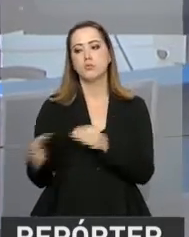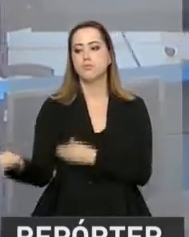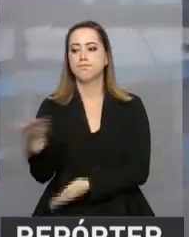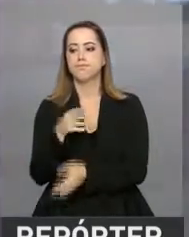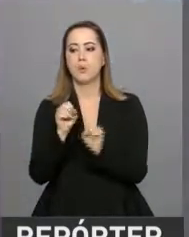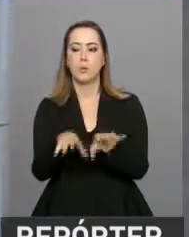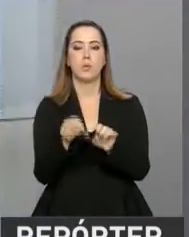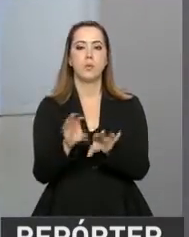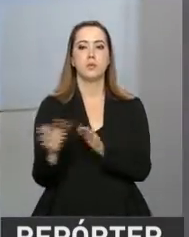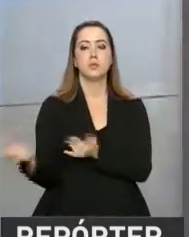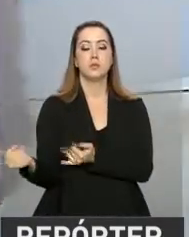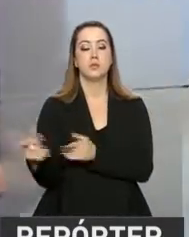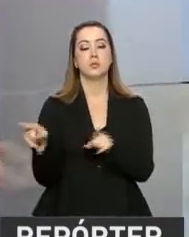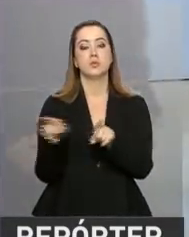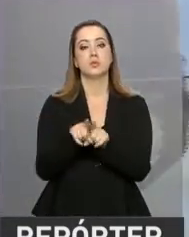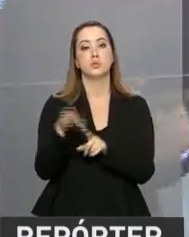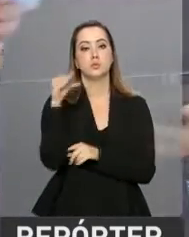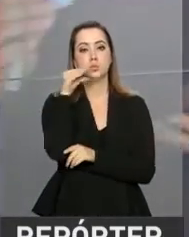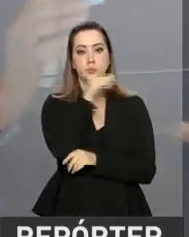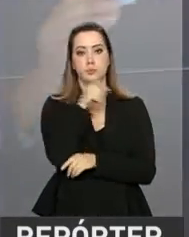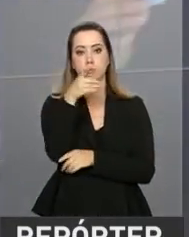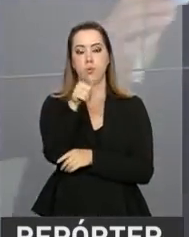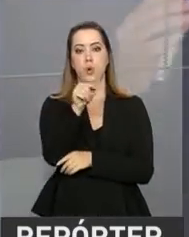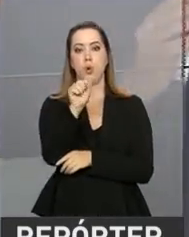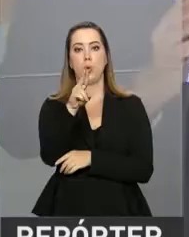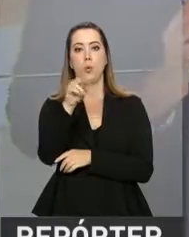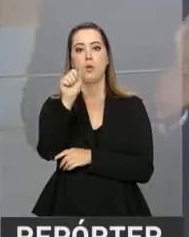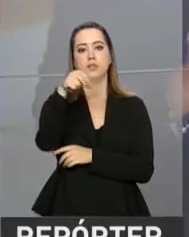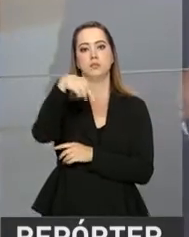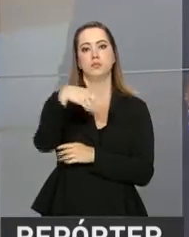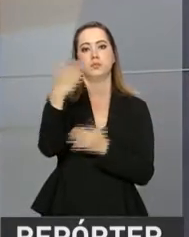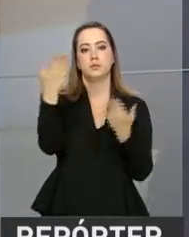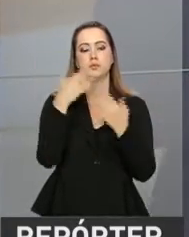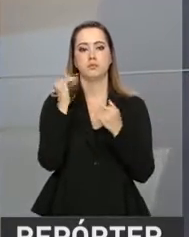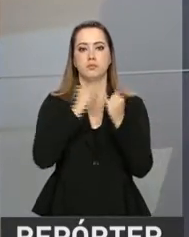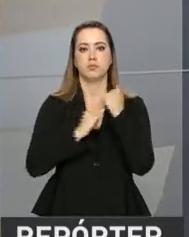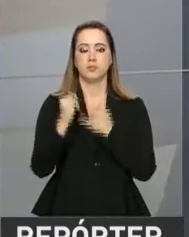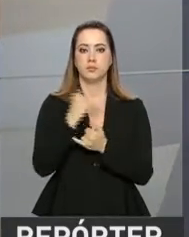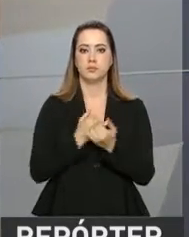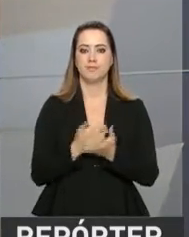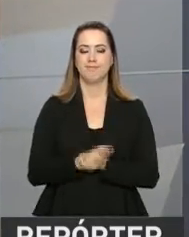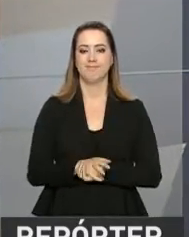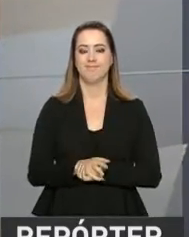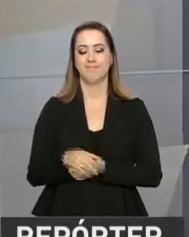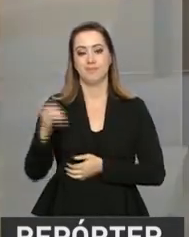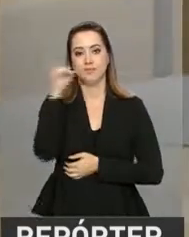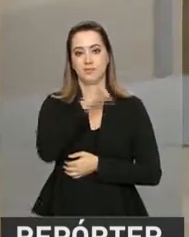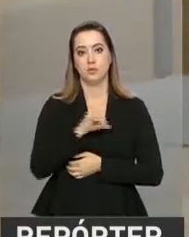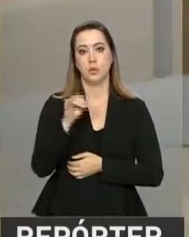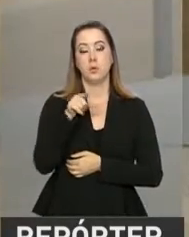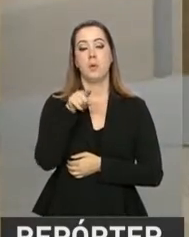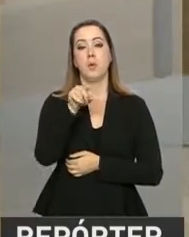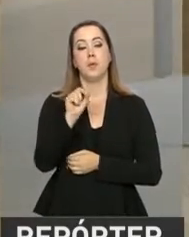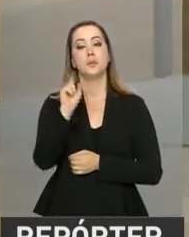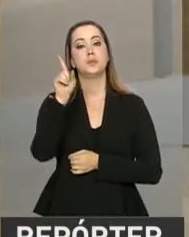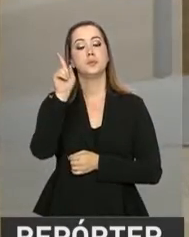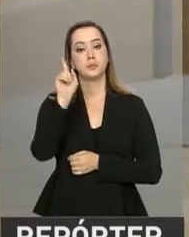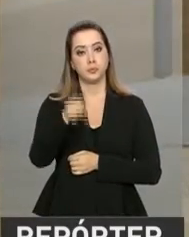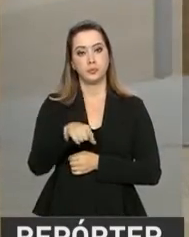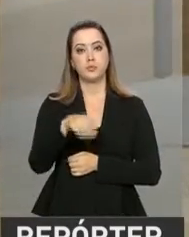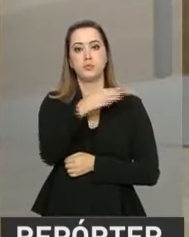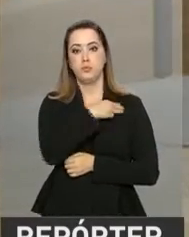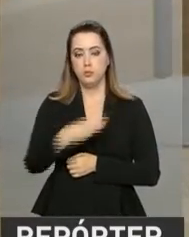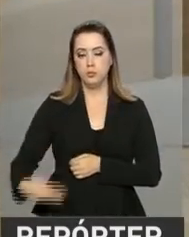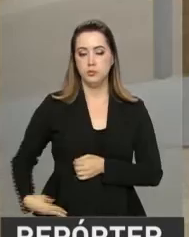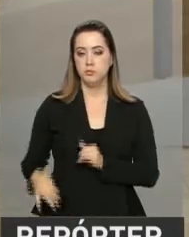adultos ao vivo a repórter Luana Karen tem as informações para gente Olá Luana Olá José José Luiz o ministro